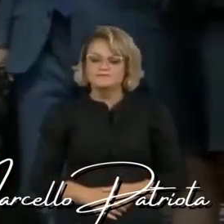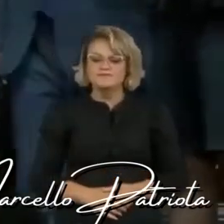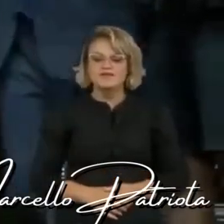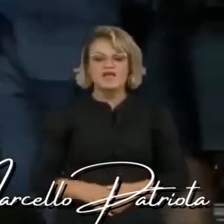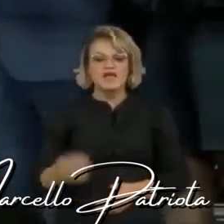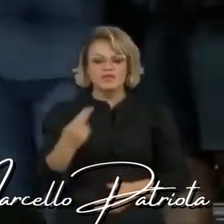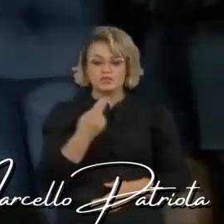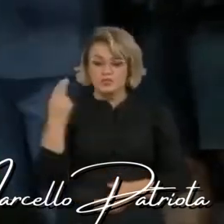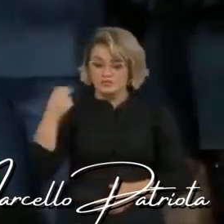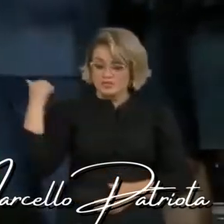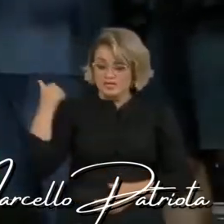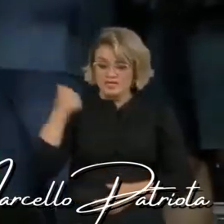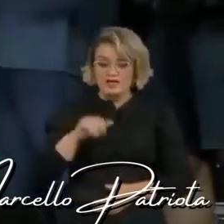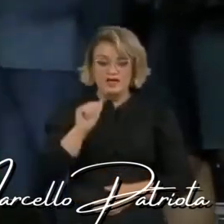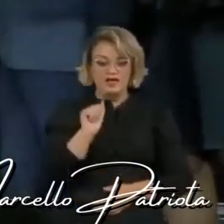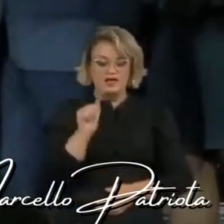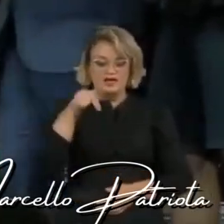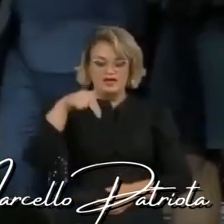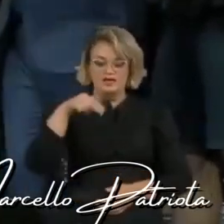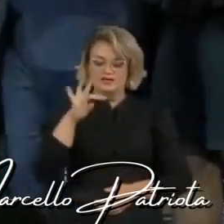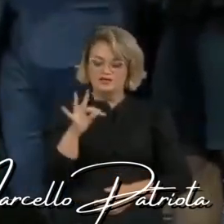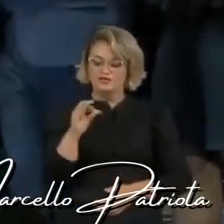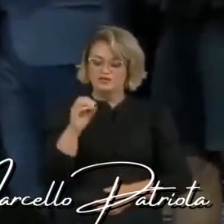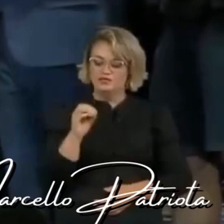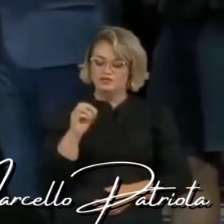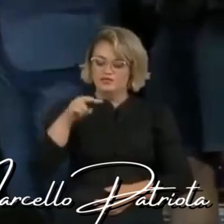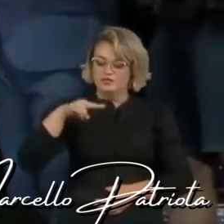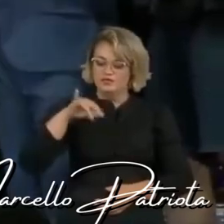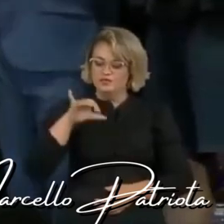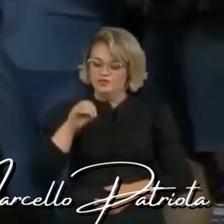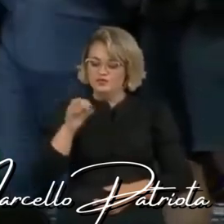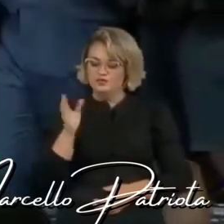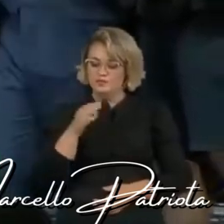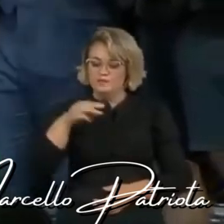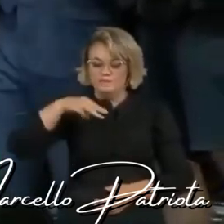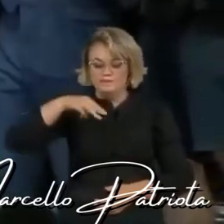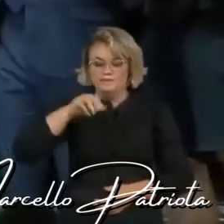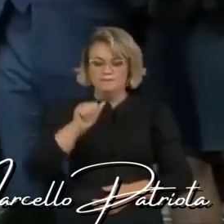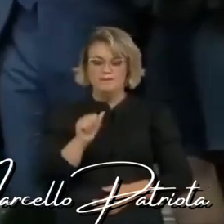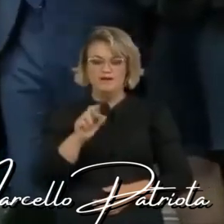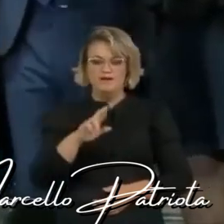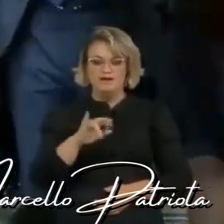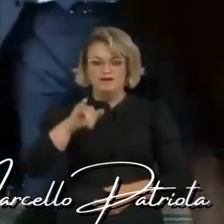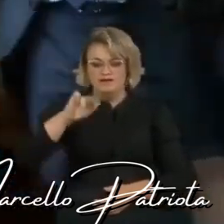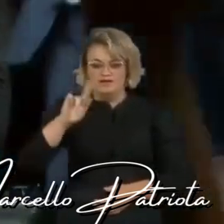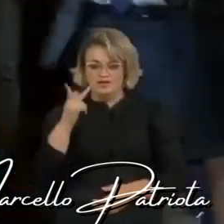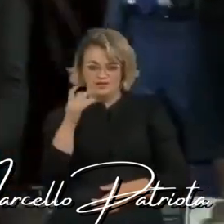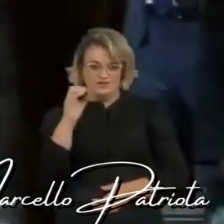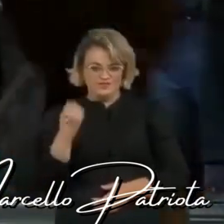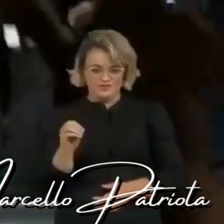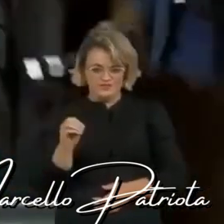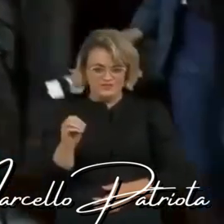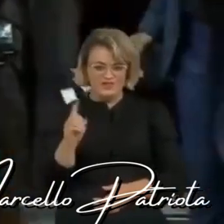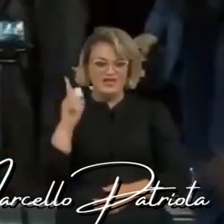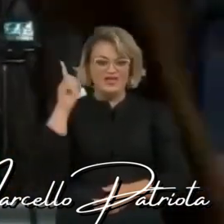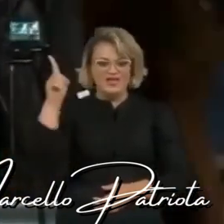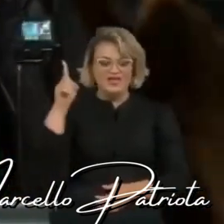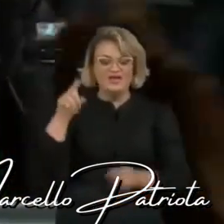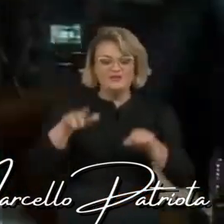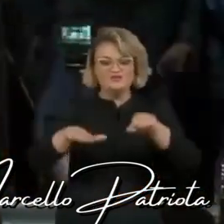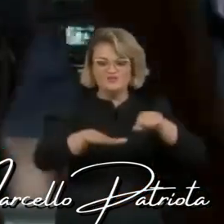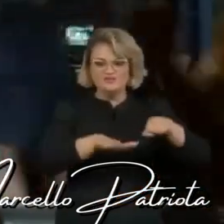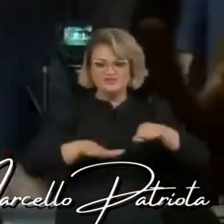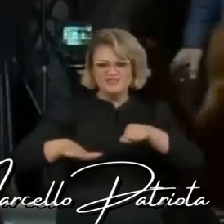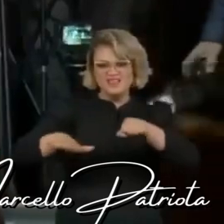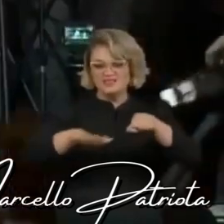Meu nome é Antônio Marinho, eu venho lá de São José do Egito, no sertão do